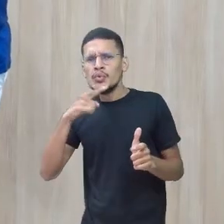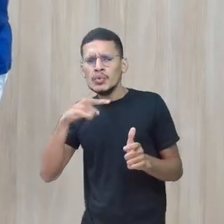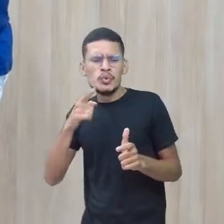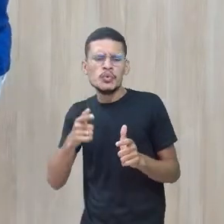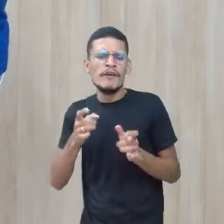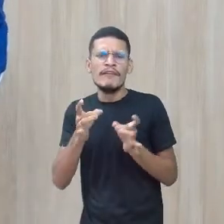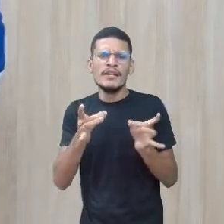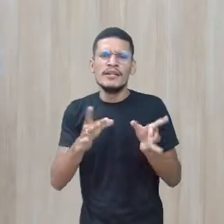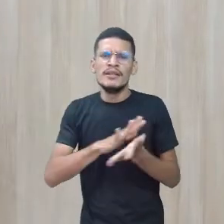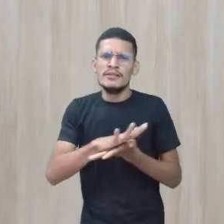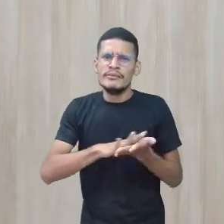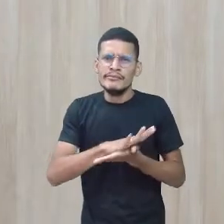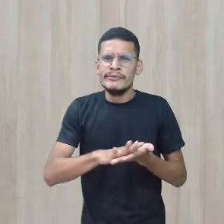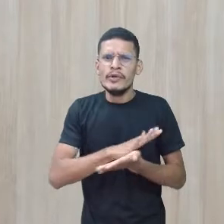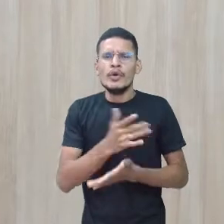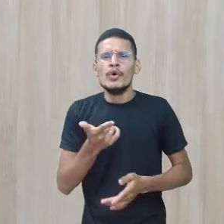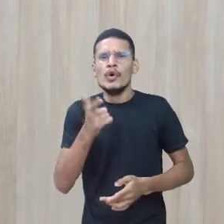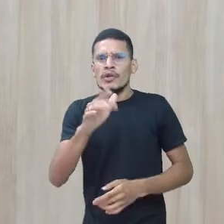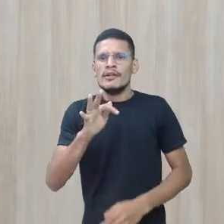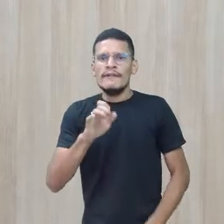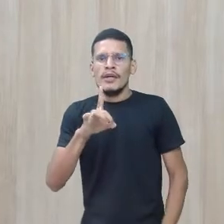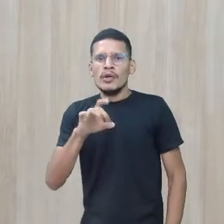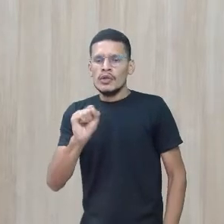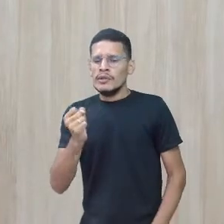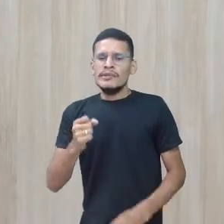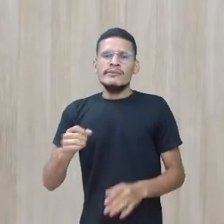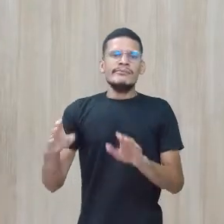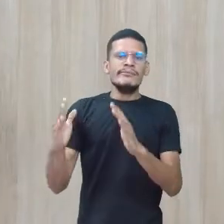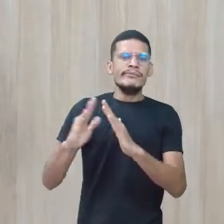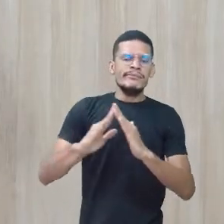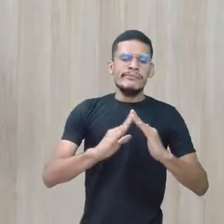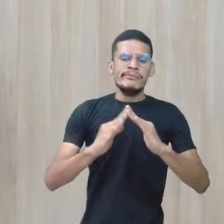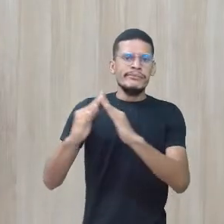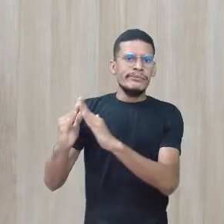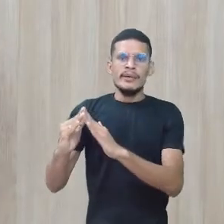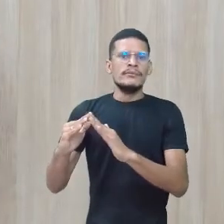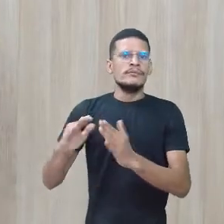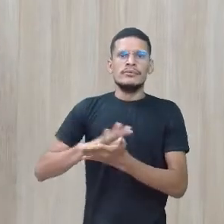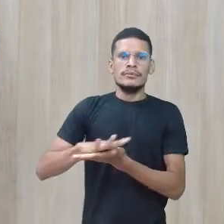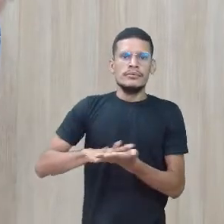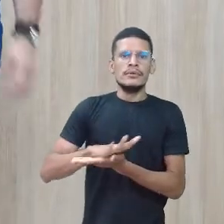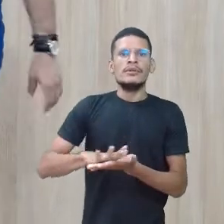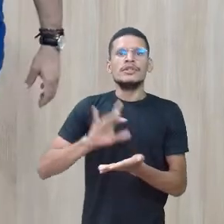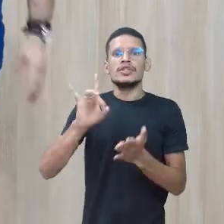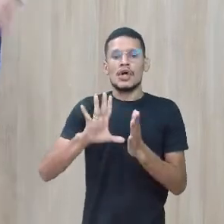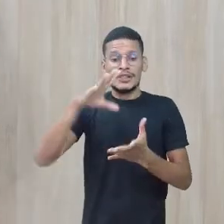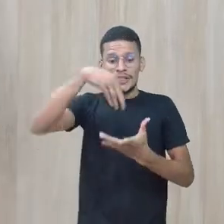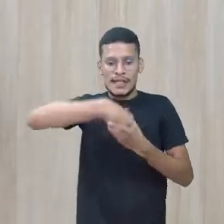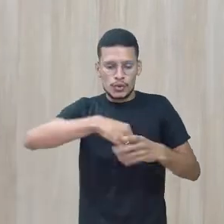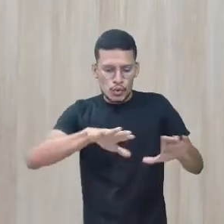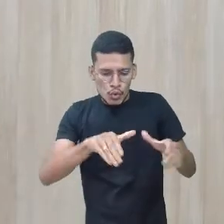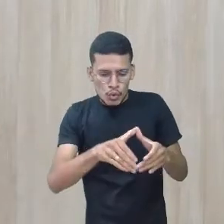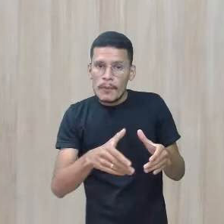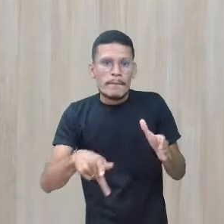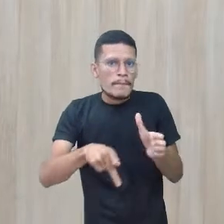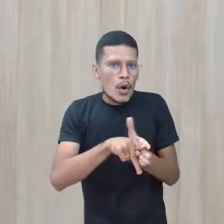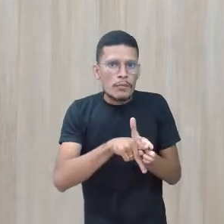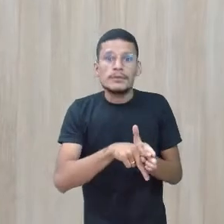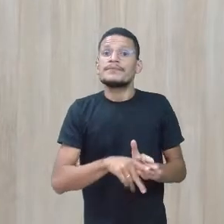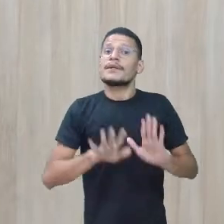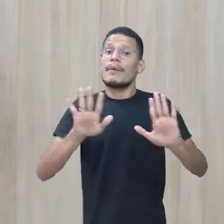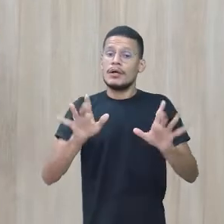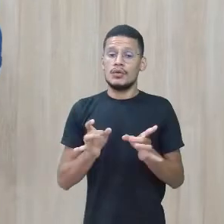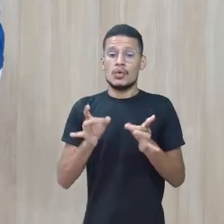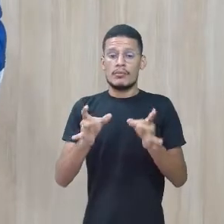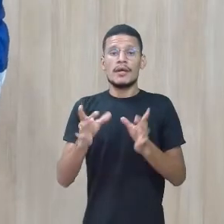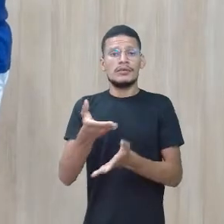seus produtos nem com feudos vizinhos, né? Mas dentro do próprio feudo, né? E num comércio à base de